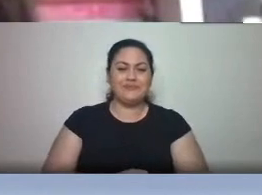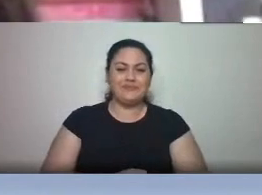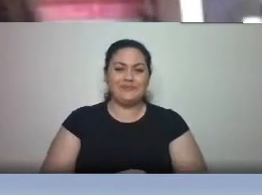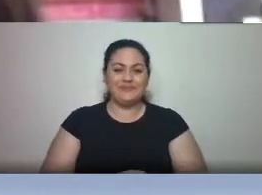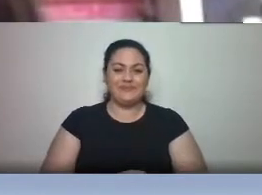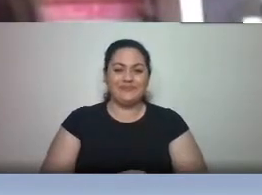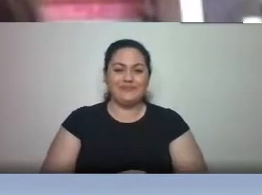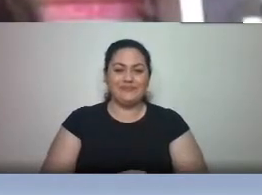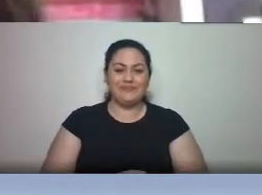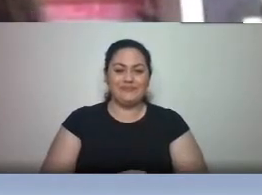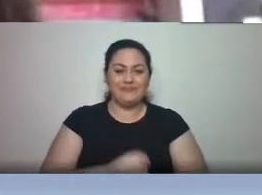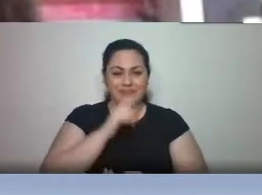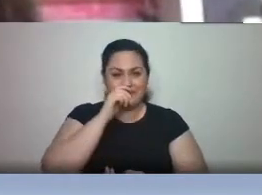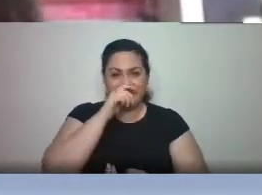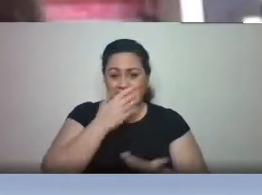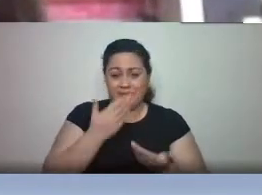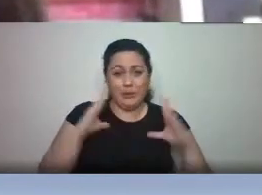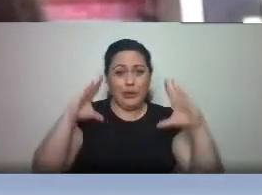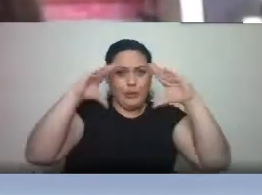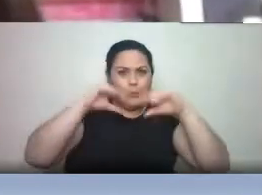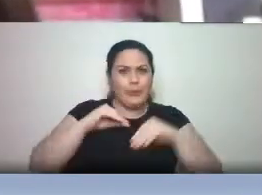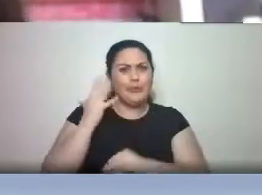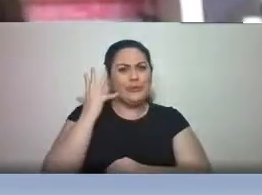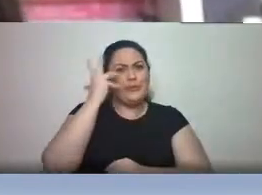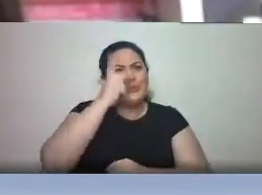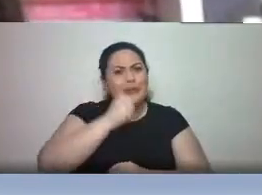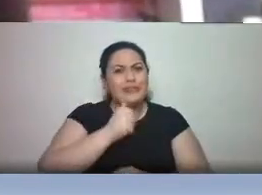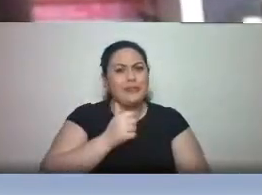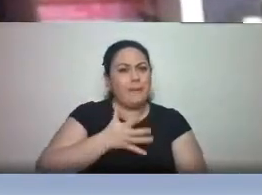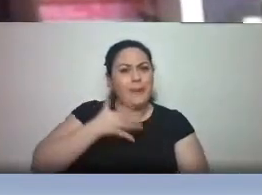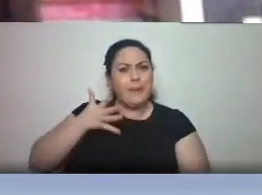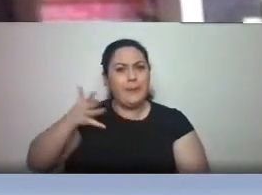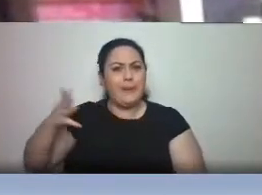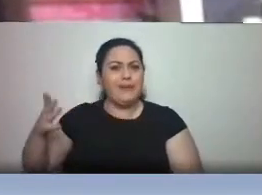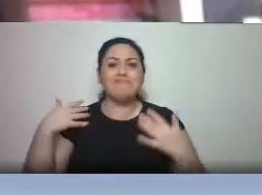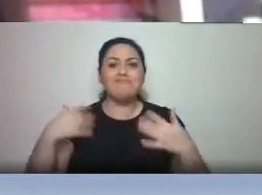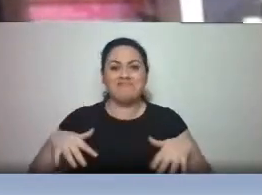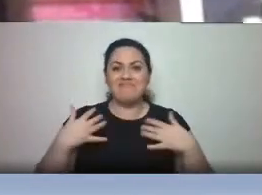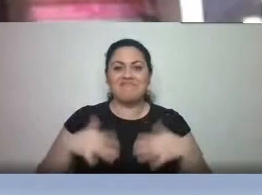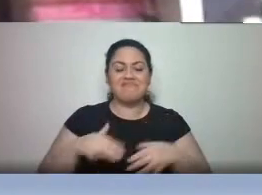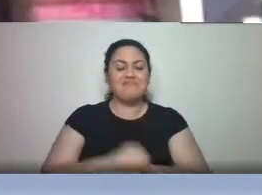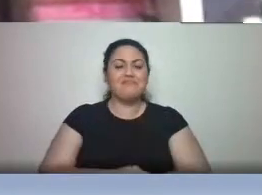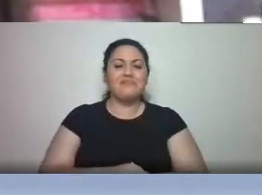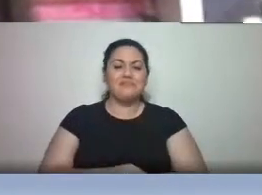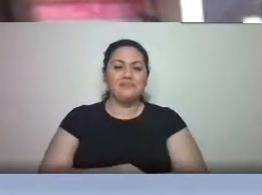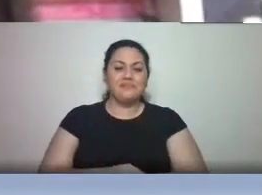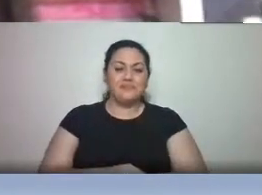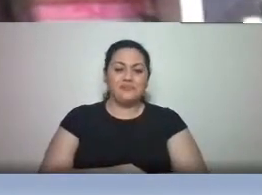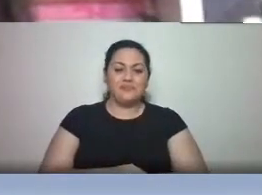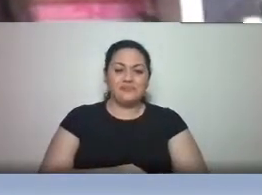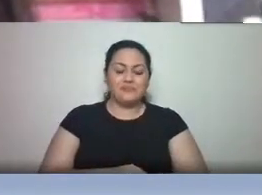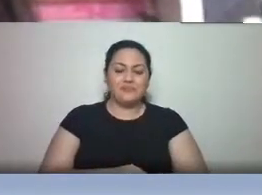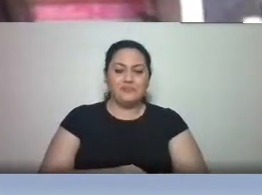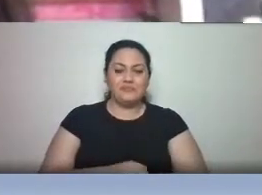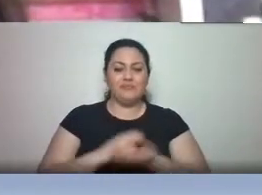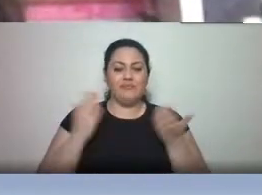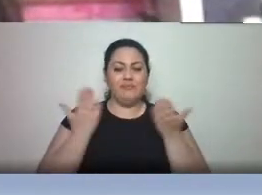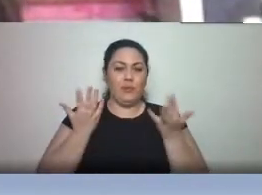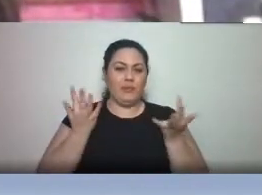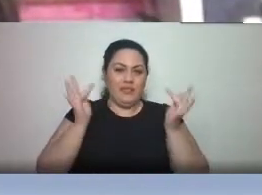Hoje é uma noite de lindas palavras, grandes oradores. Então, para encerrar,